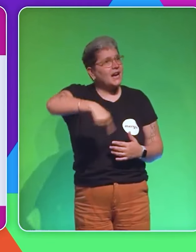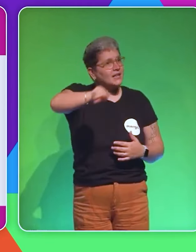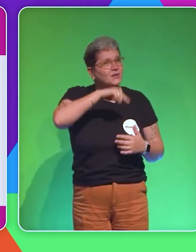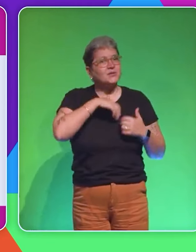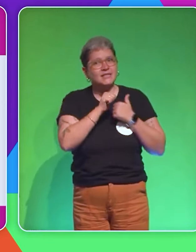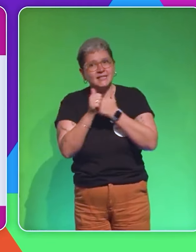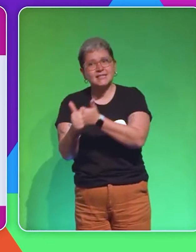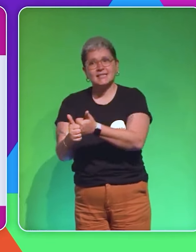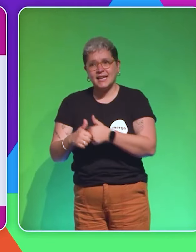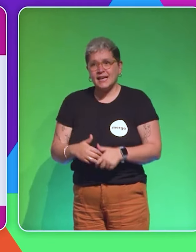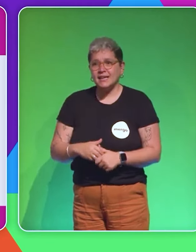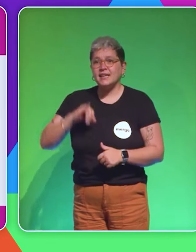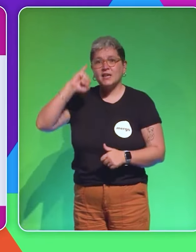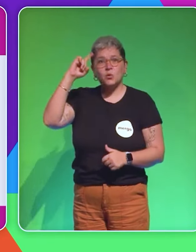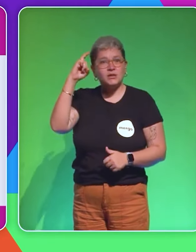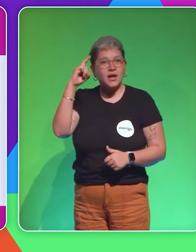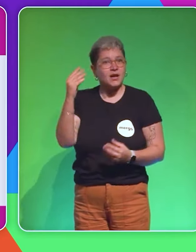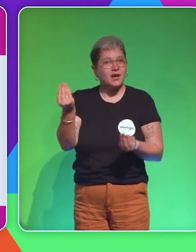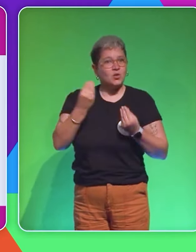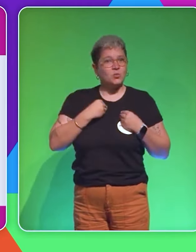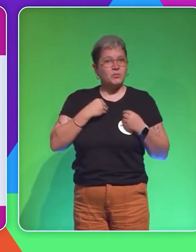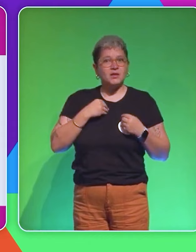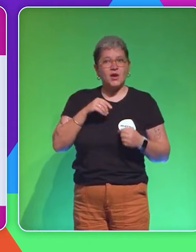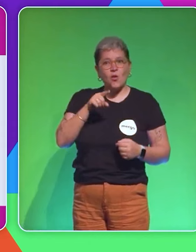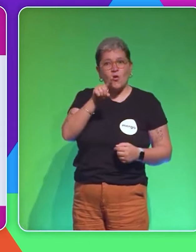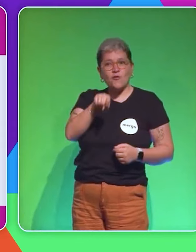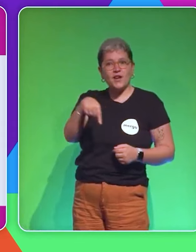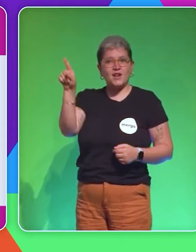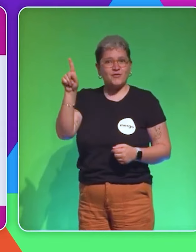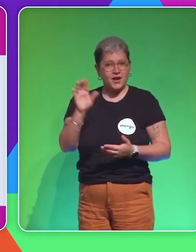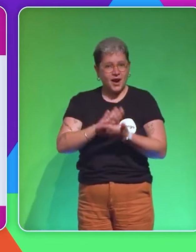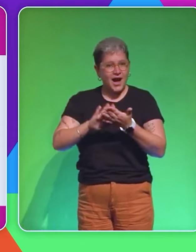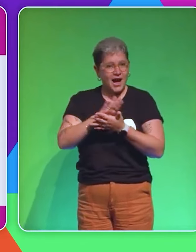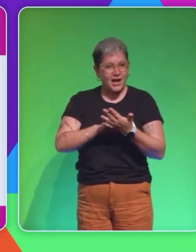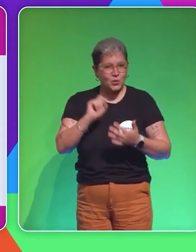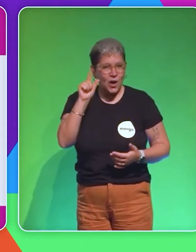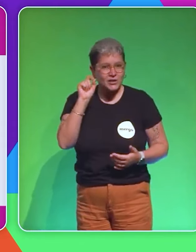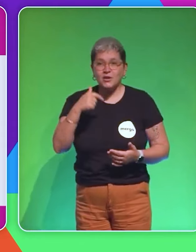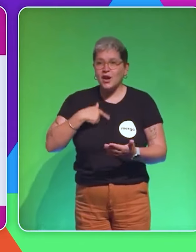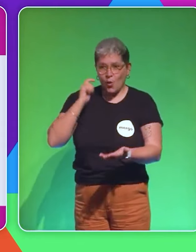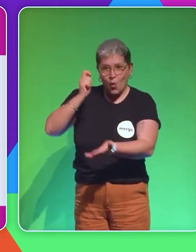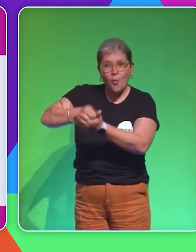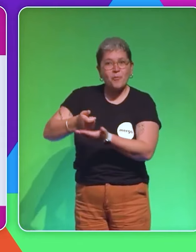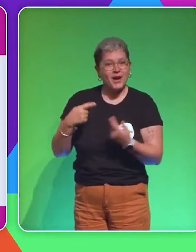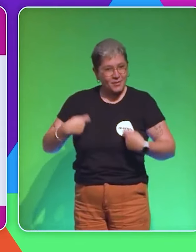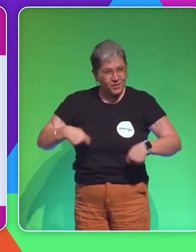só e o Instagram não quis me dar o verificado antes ah Tive que